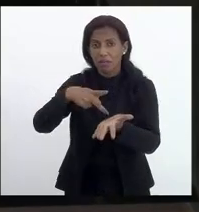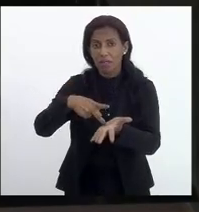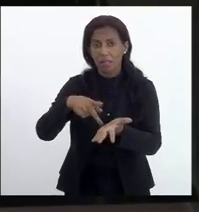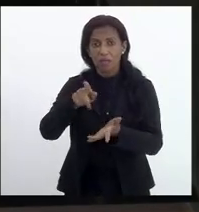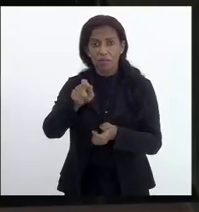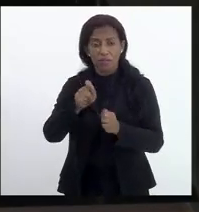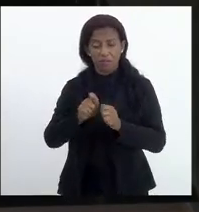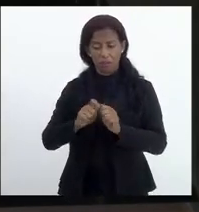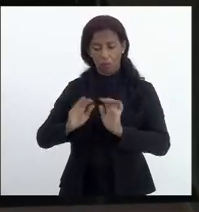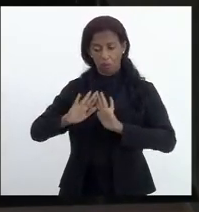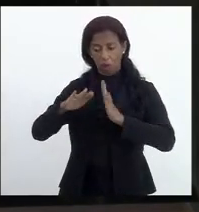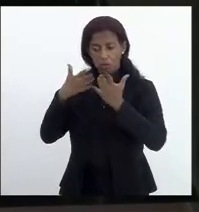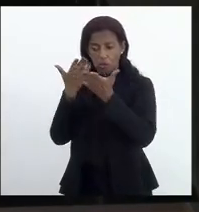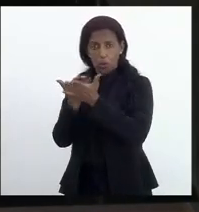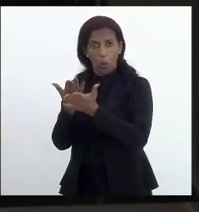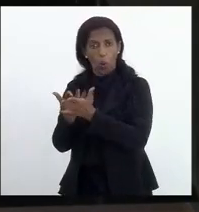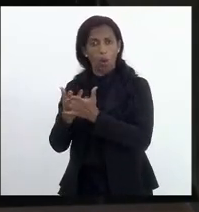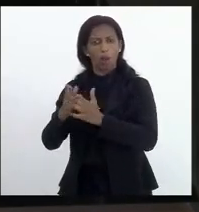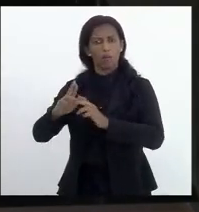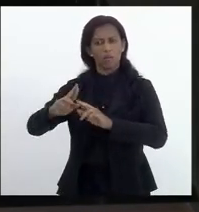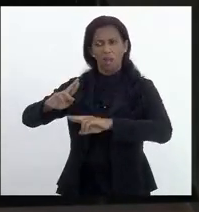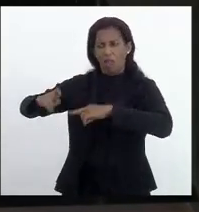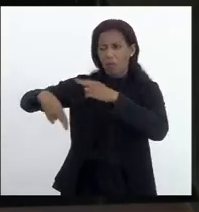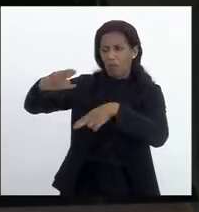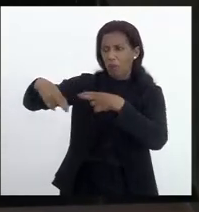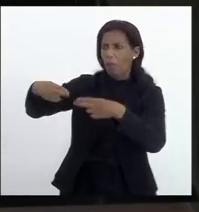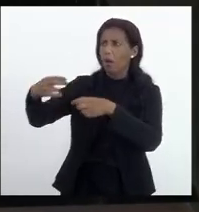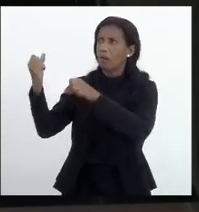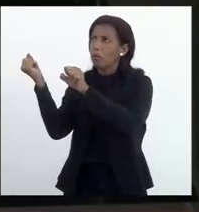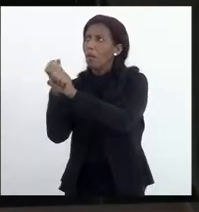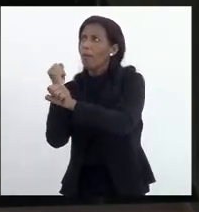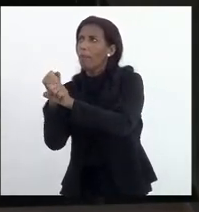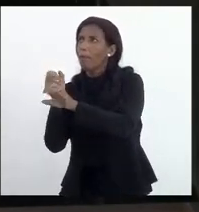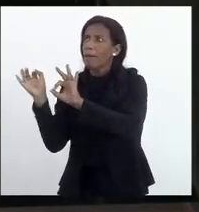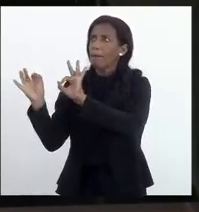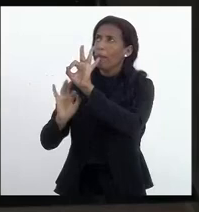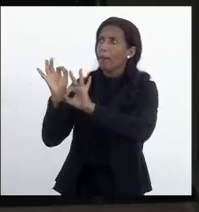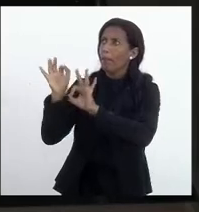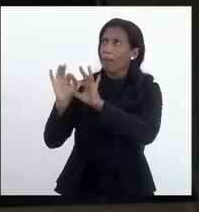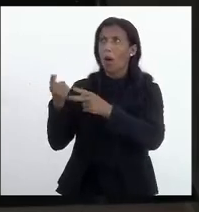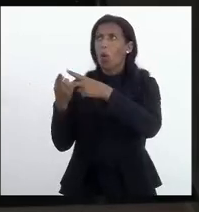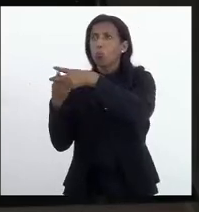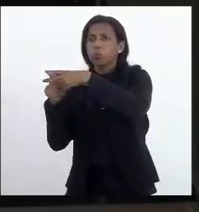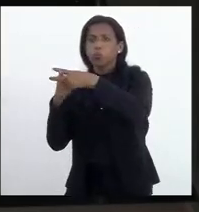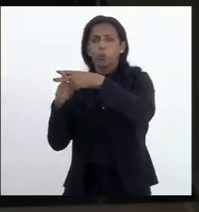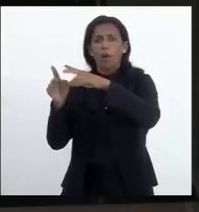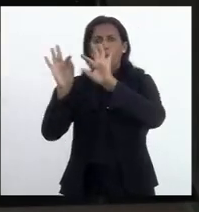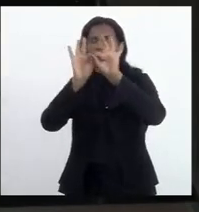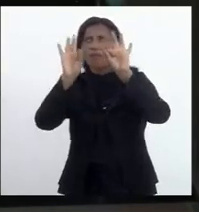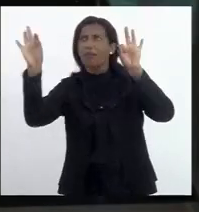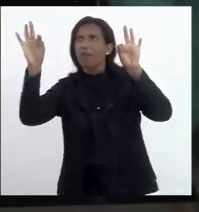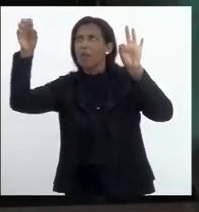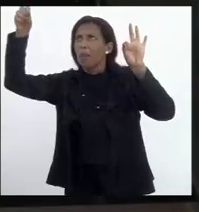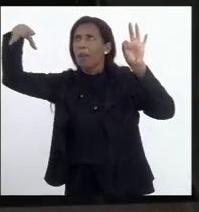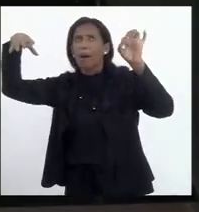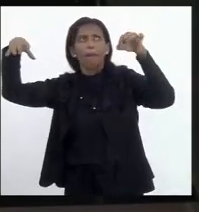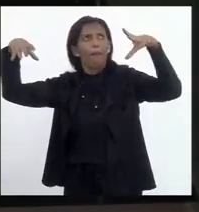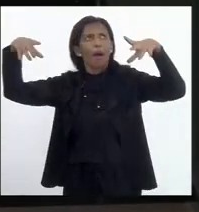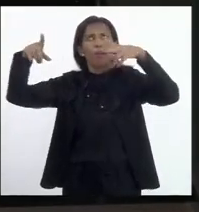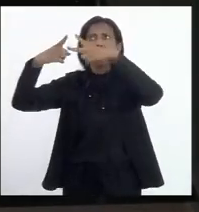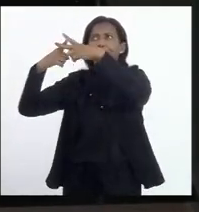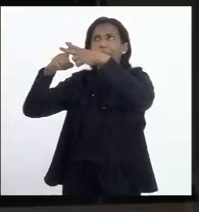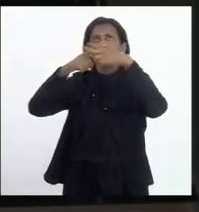uma escola, reformando uma escola, ou consertando as instalações elétricas de uma